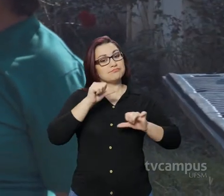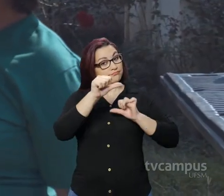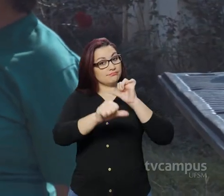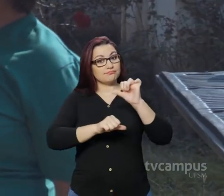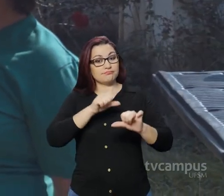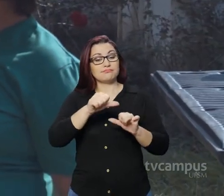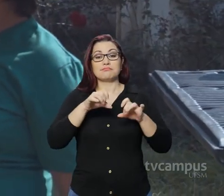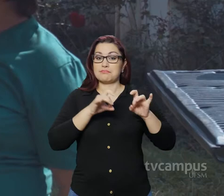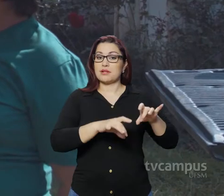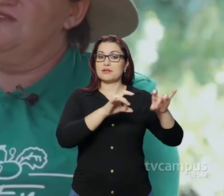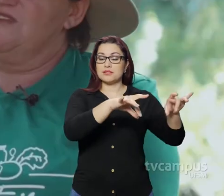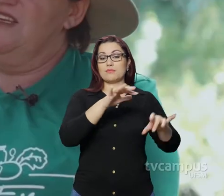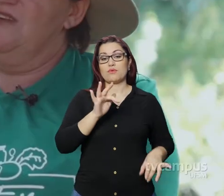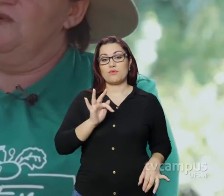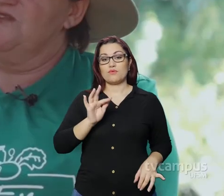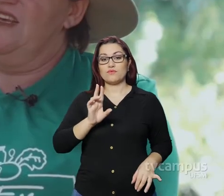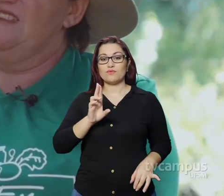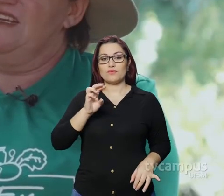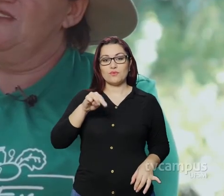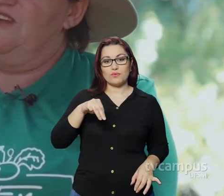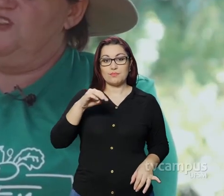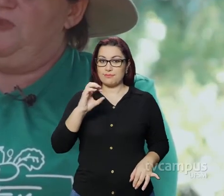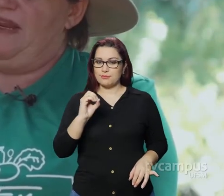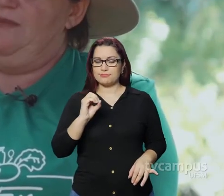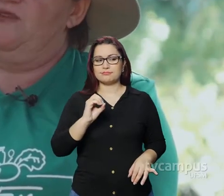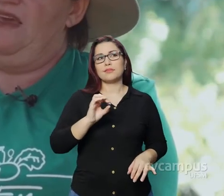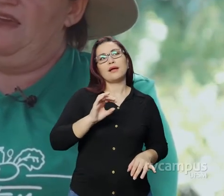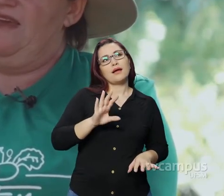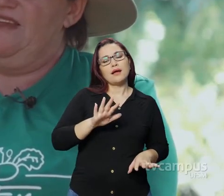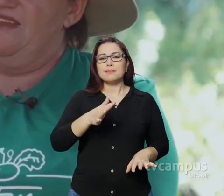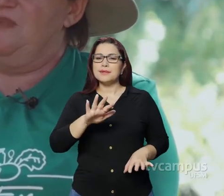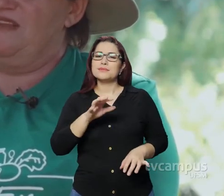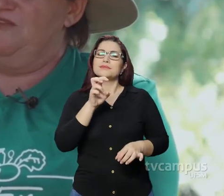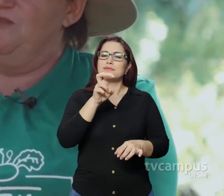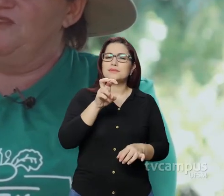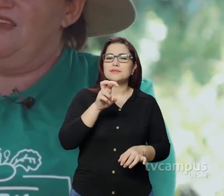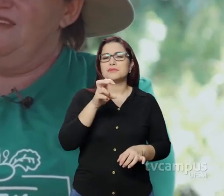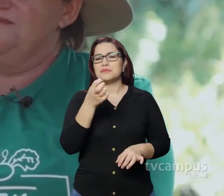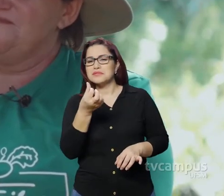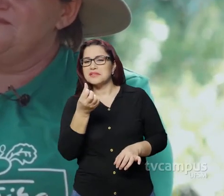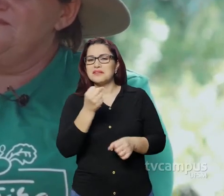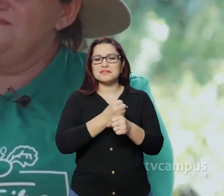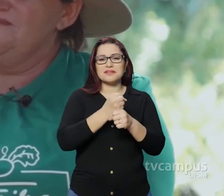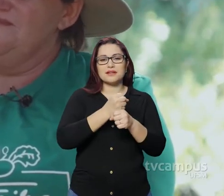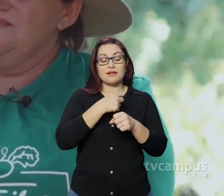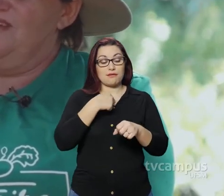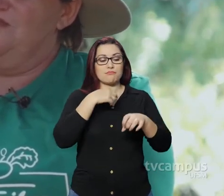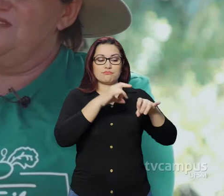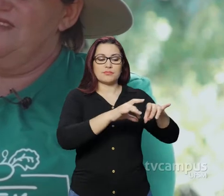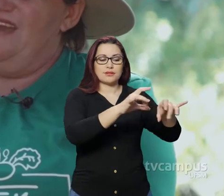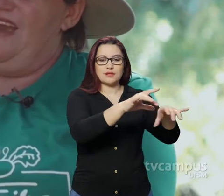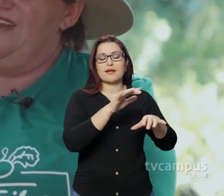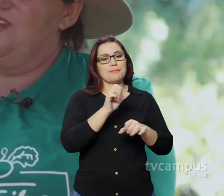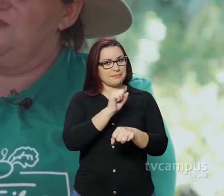começado com fumo. Faz o quê? Uns 5, 6 anos que nós paramos de plantar fumo daí.